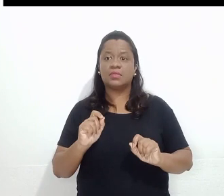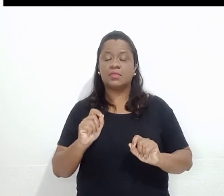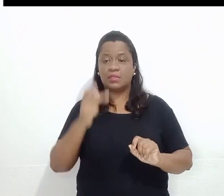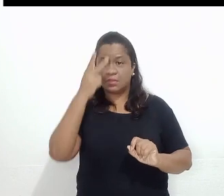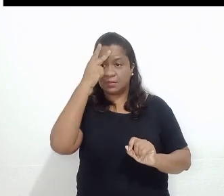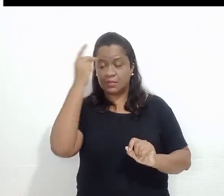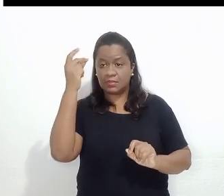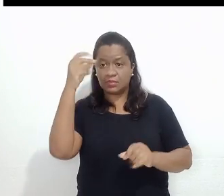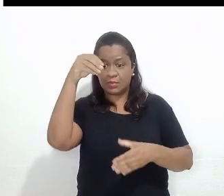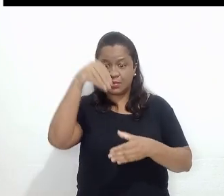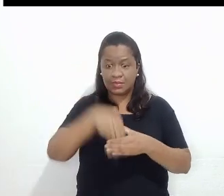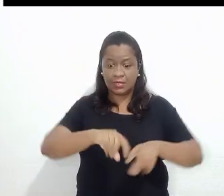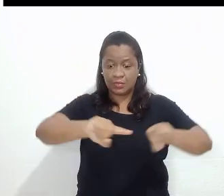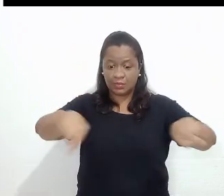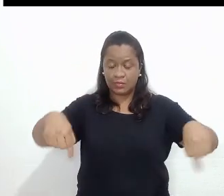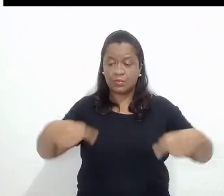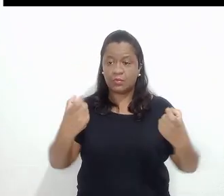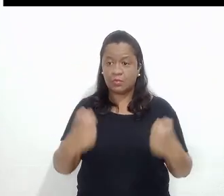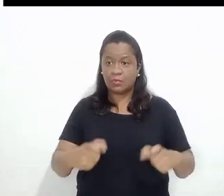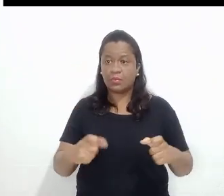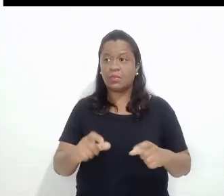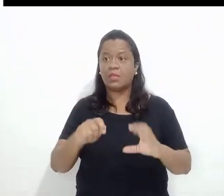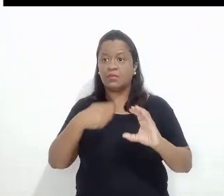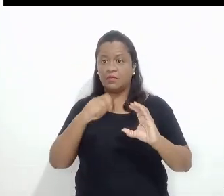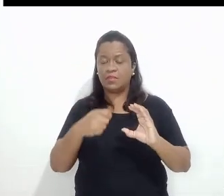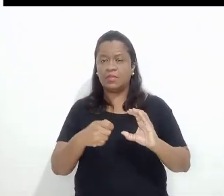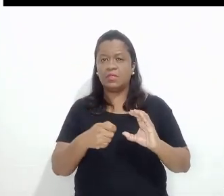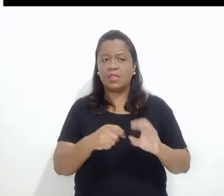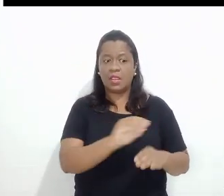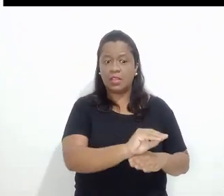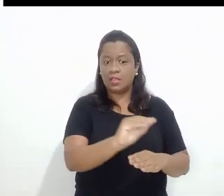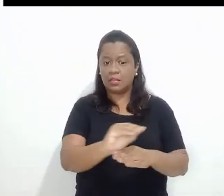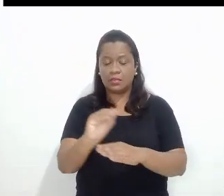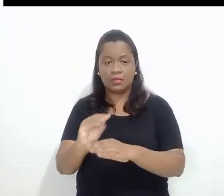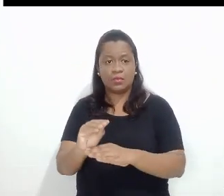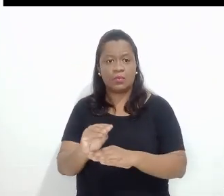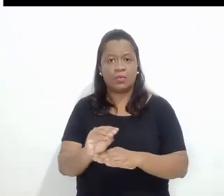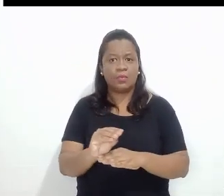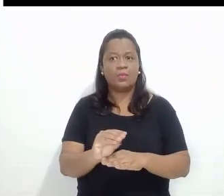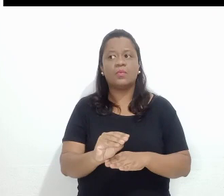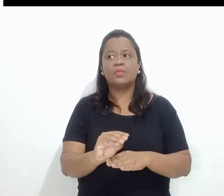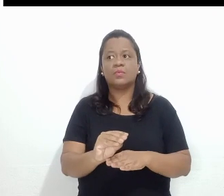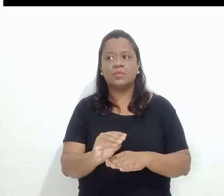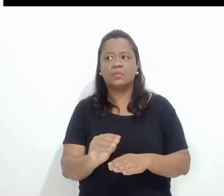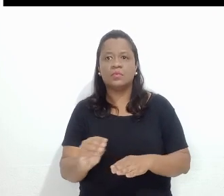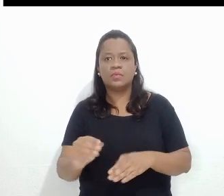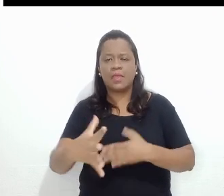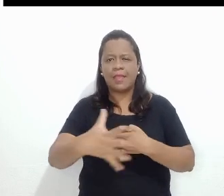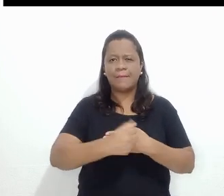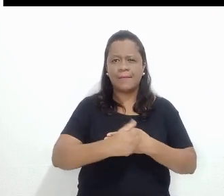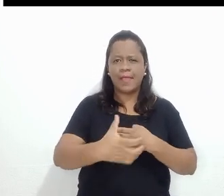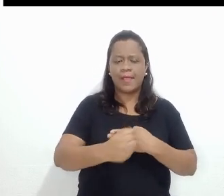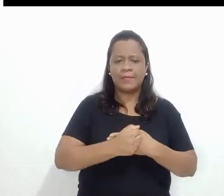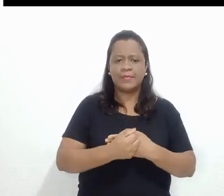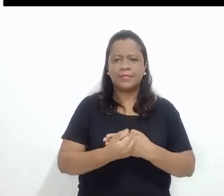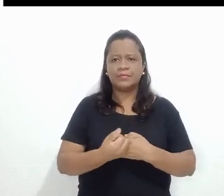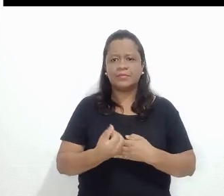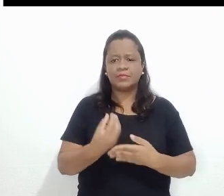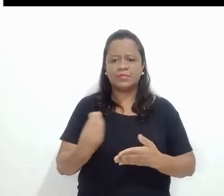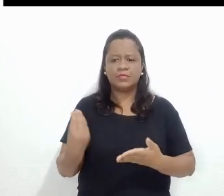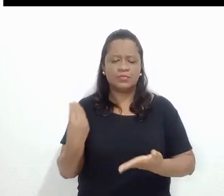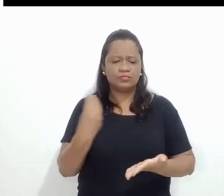Tá? Ele cuida dos arquivos digitais ou dos rolos de filme. Ele armazena corretamente os rolos de